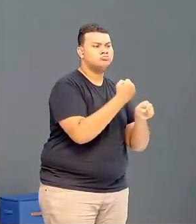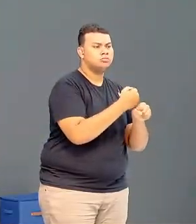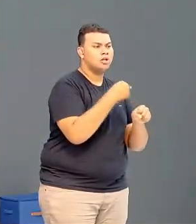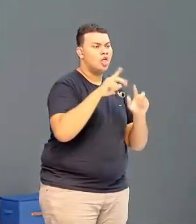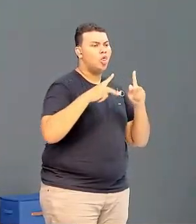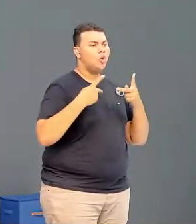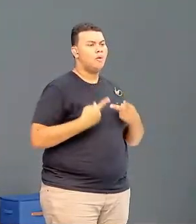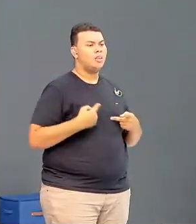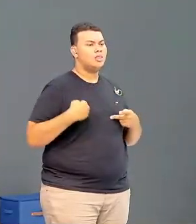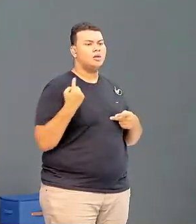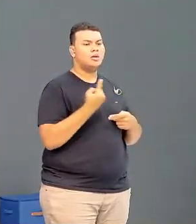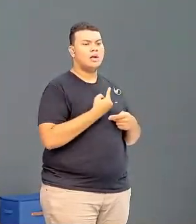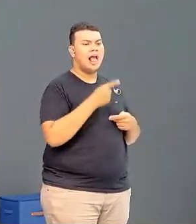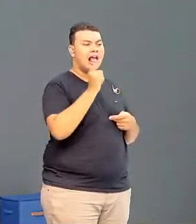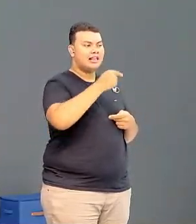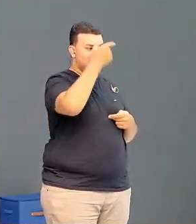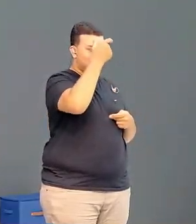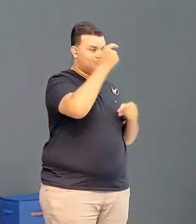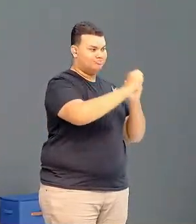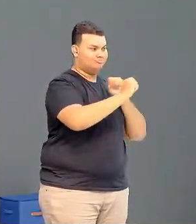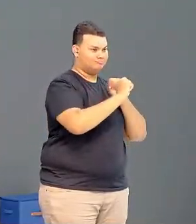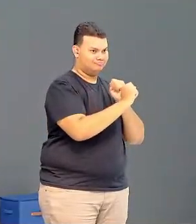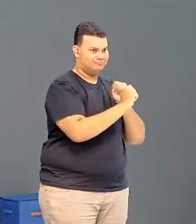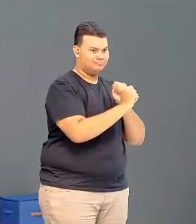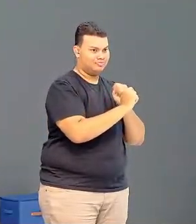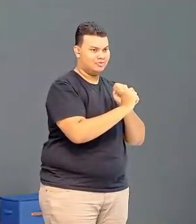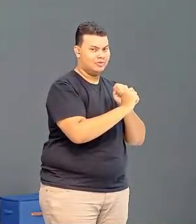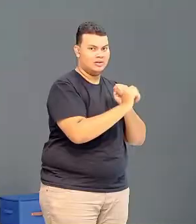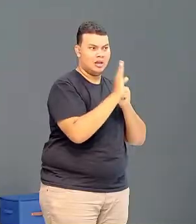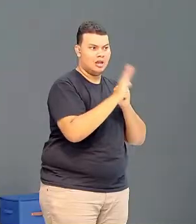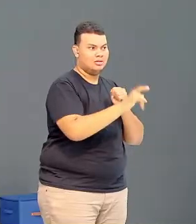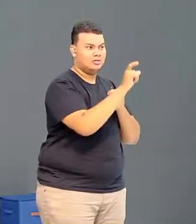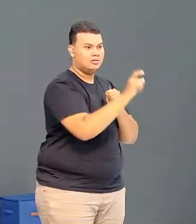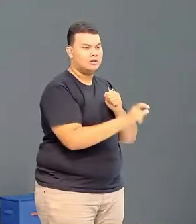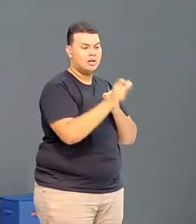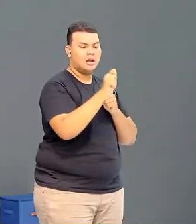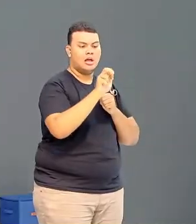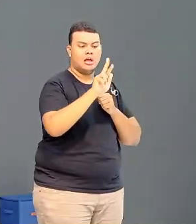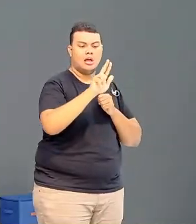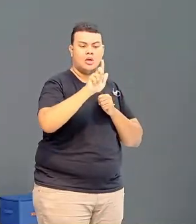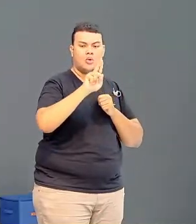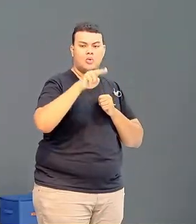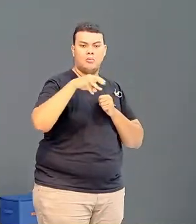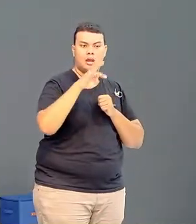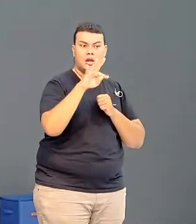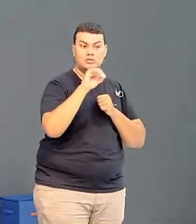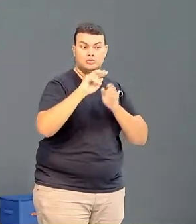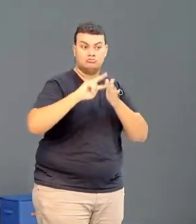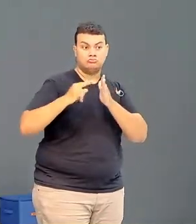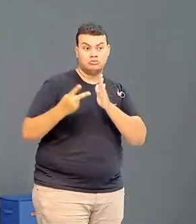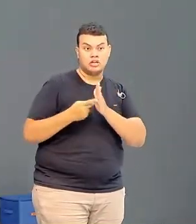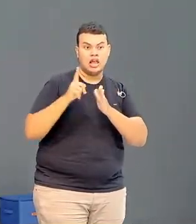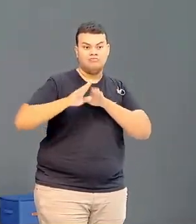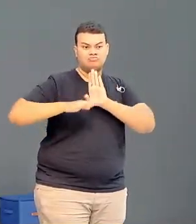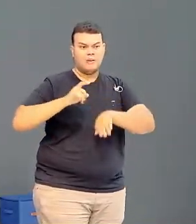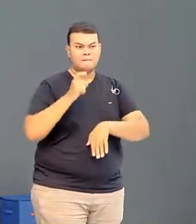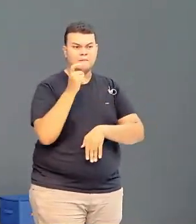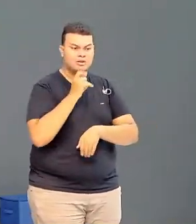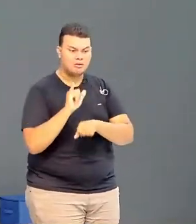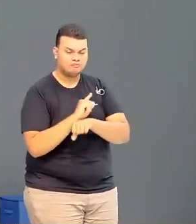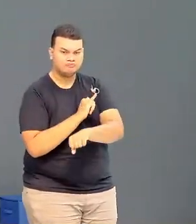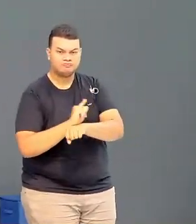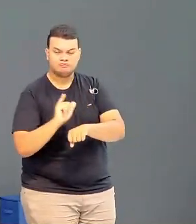É através dos sofismas, que a palavra chama de argumento, É através das